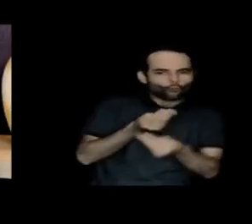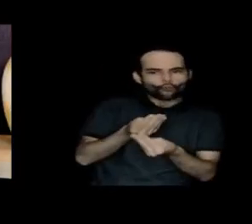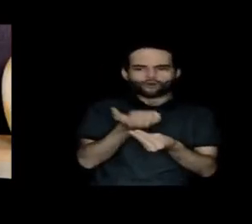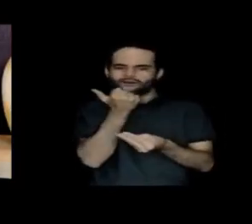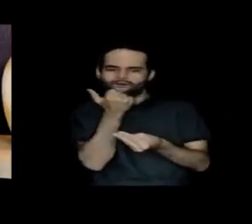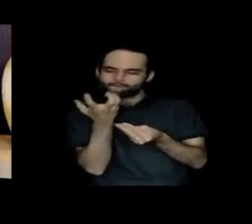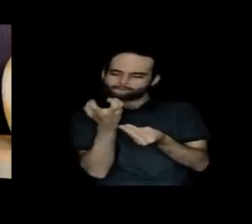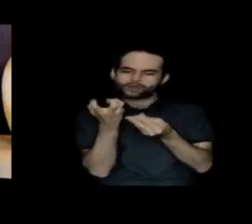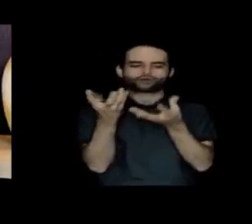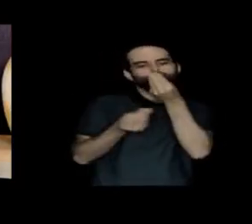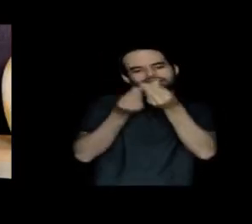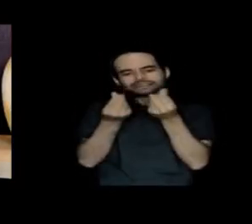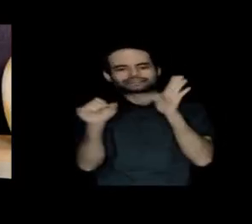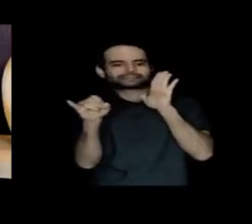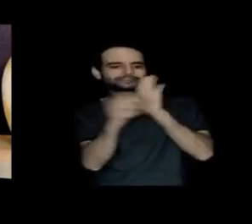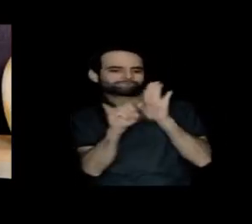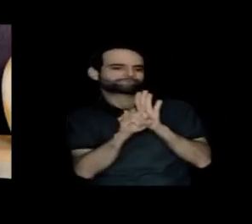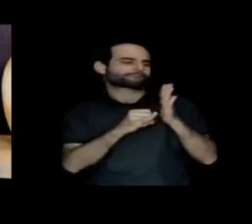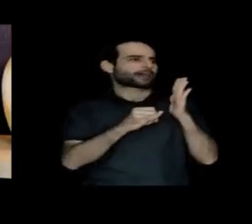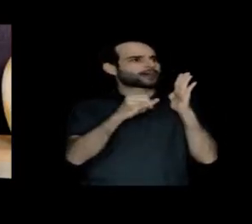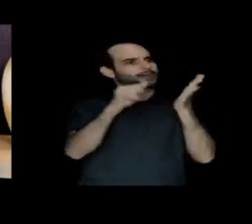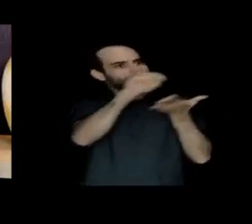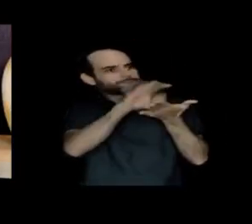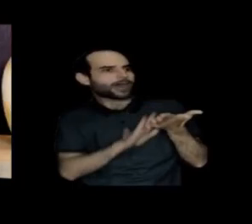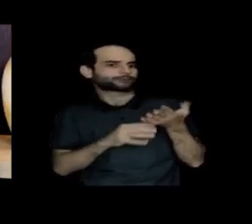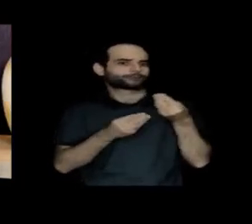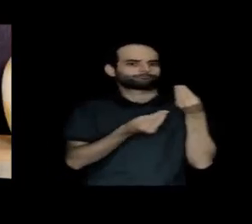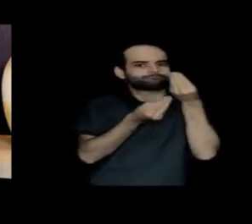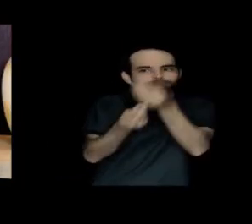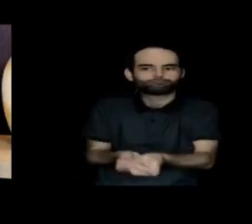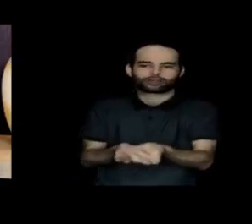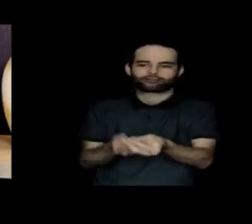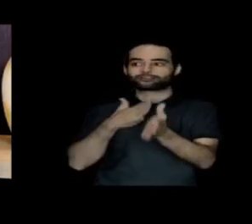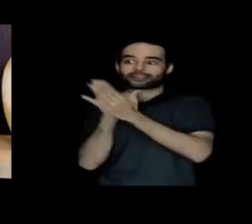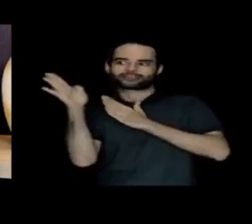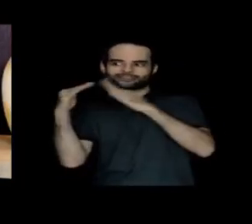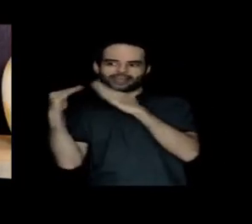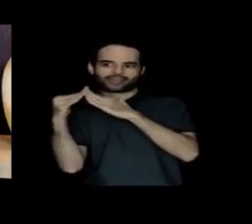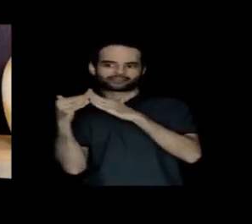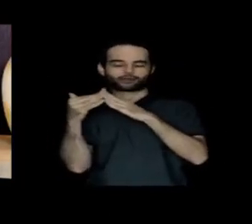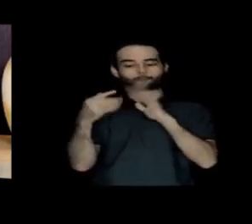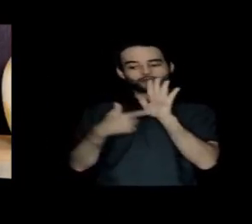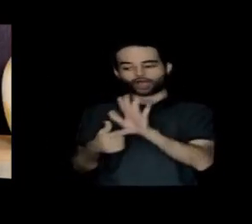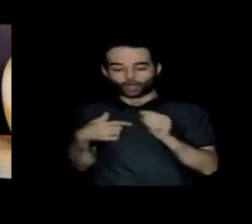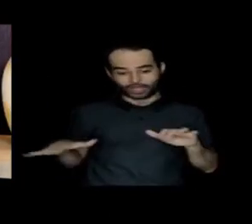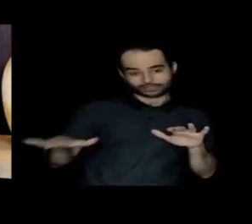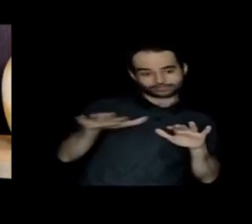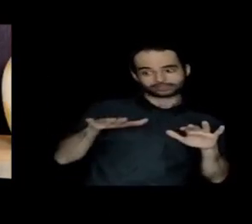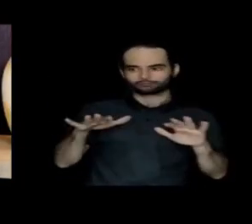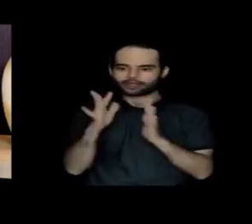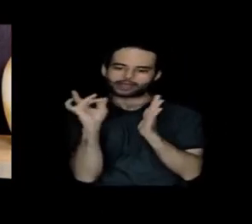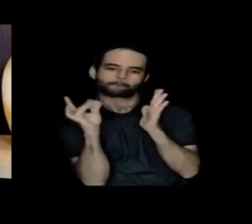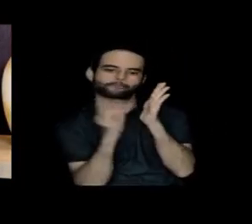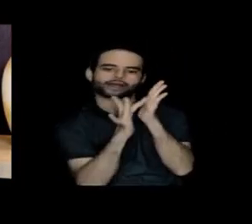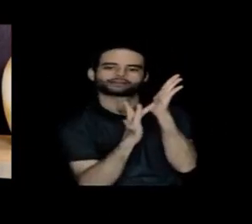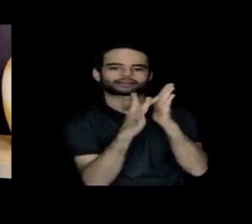e entregando a ela o concreto daquele sinal que a gente estava passando para ela, né? E aí saía de casa, aprendia o sinal de casa,